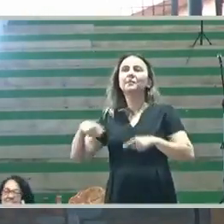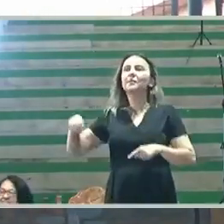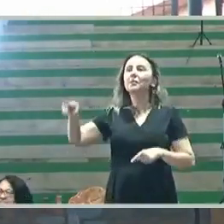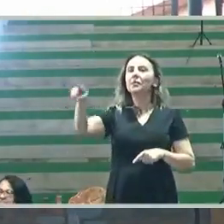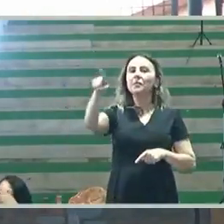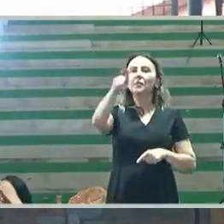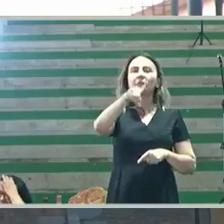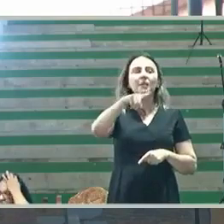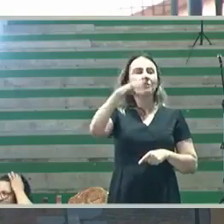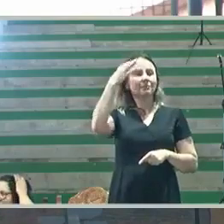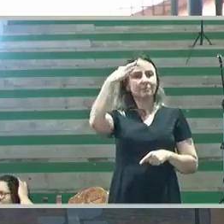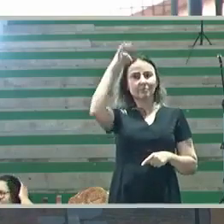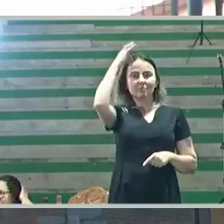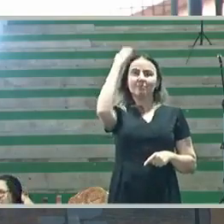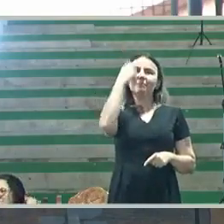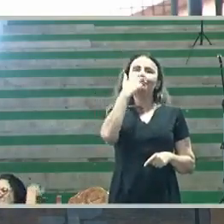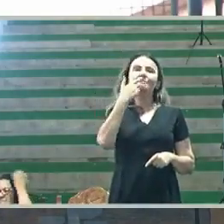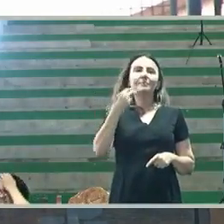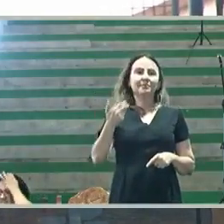pentecostal.